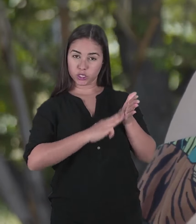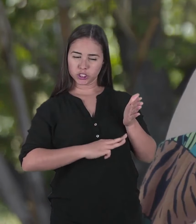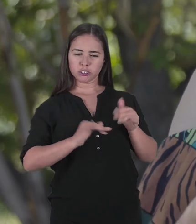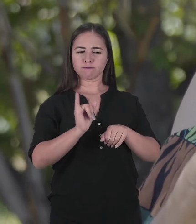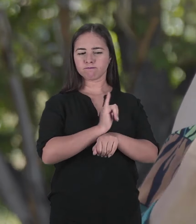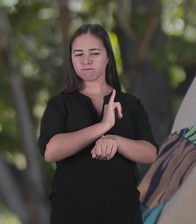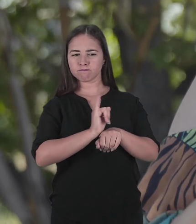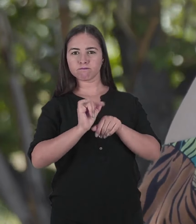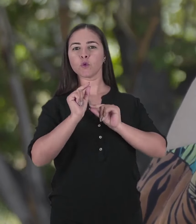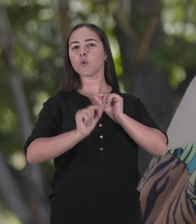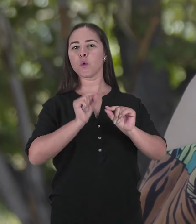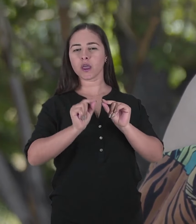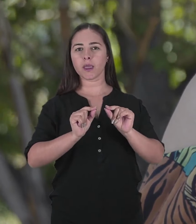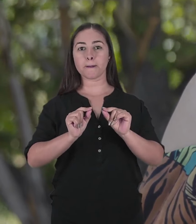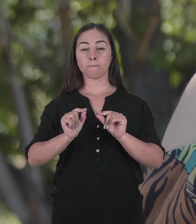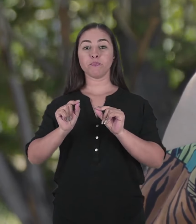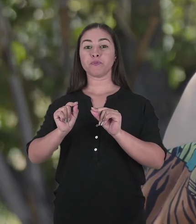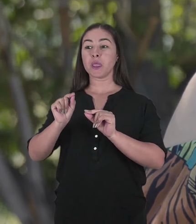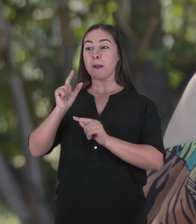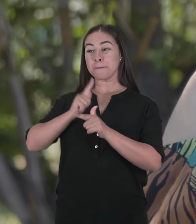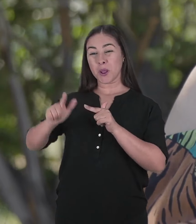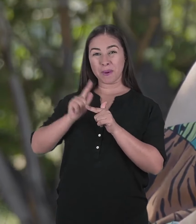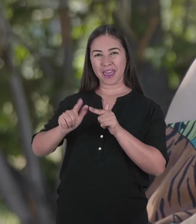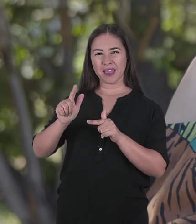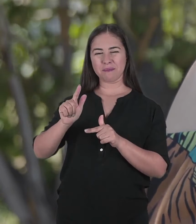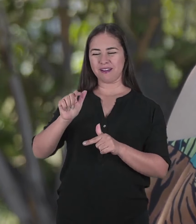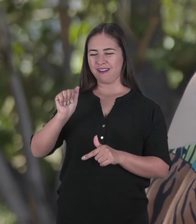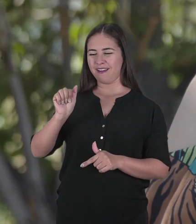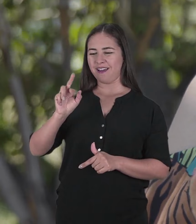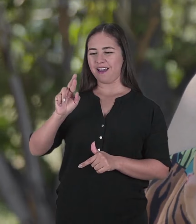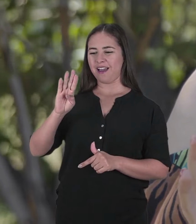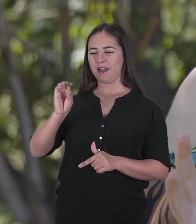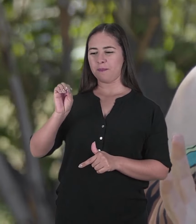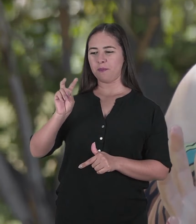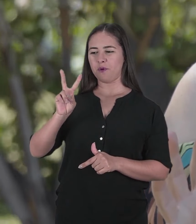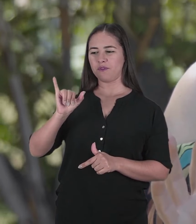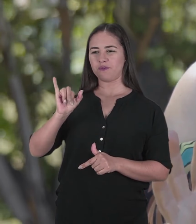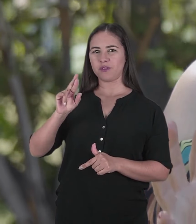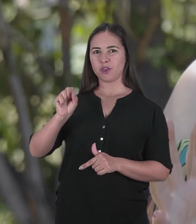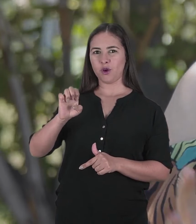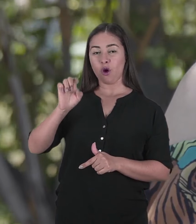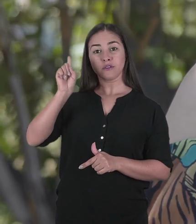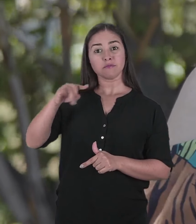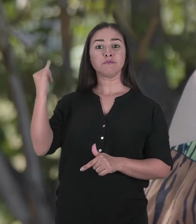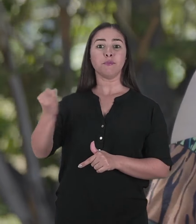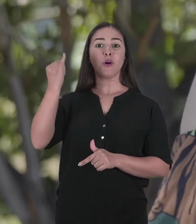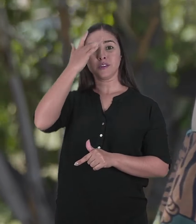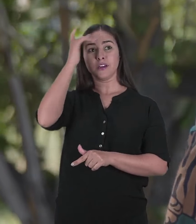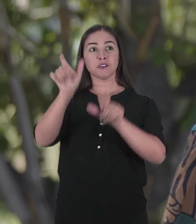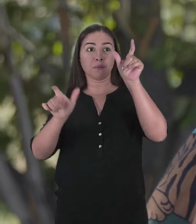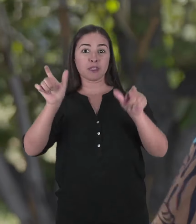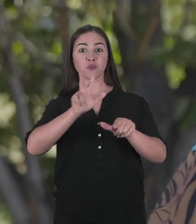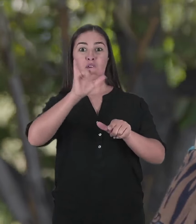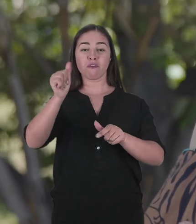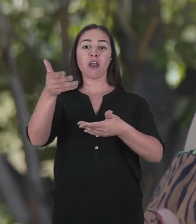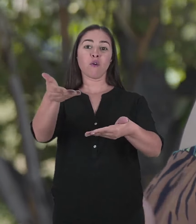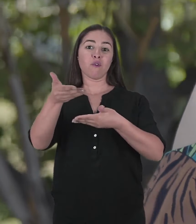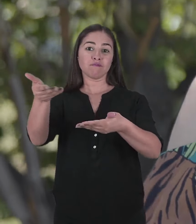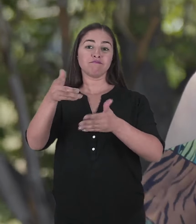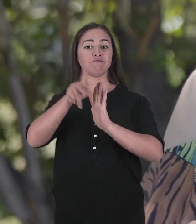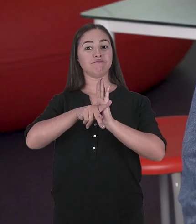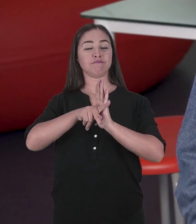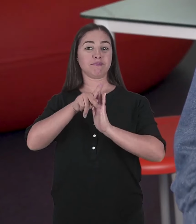que o problema da arbovirose pudesse ser importante para as pessoas que nós íamos convidar a